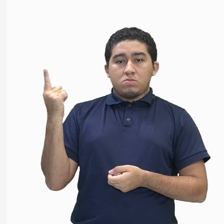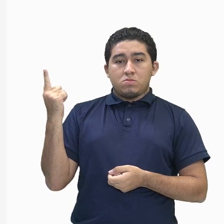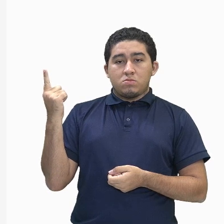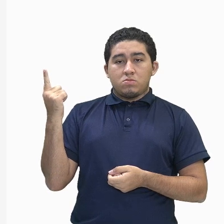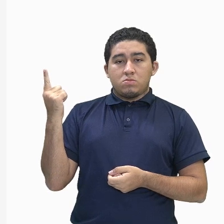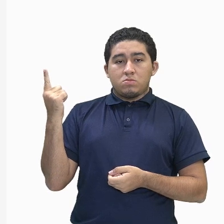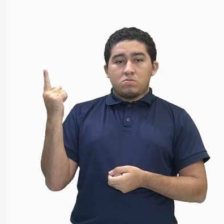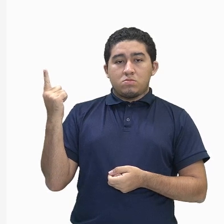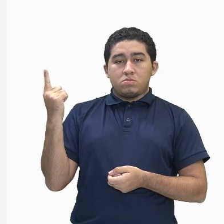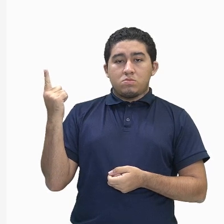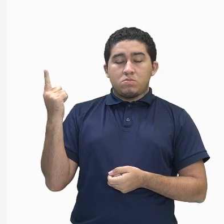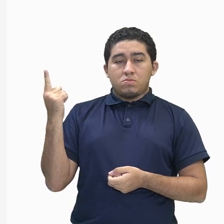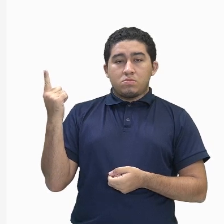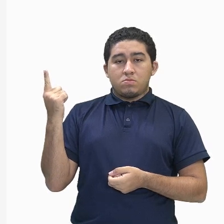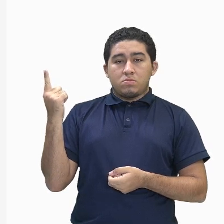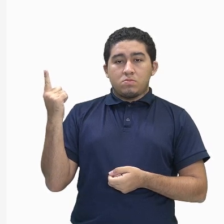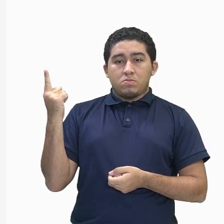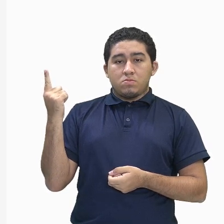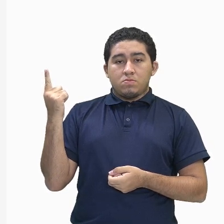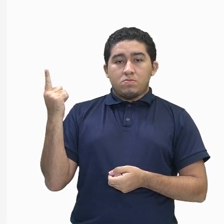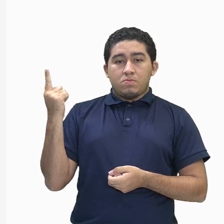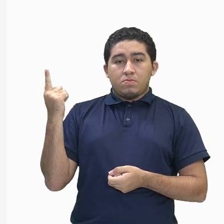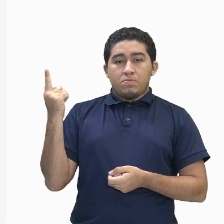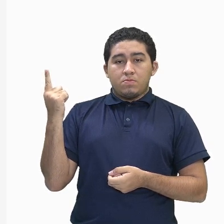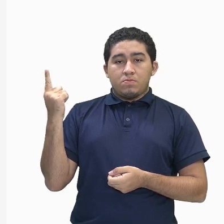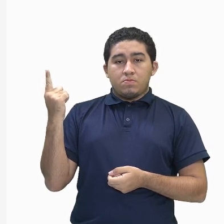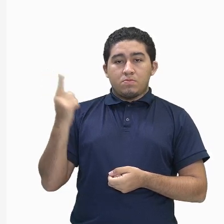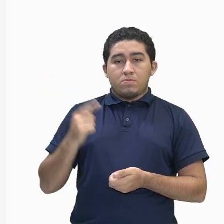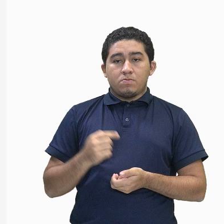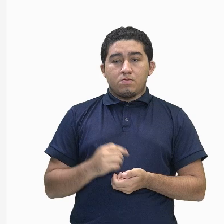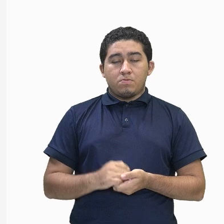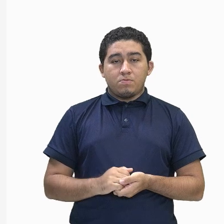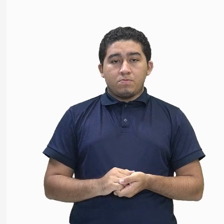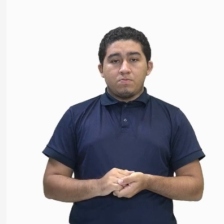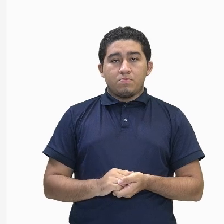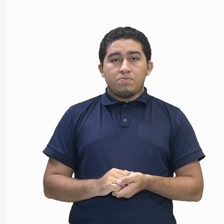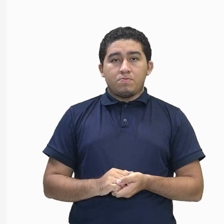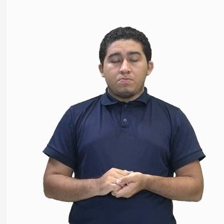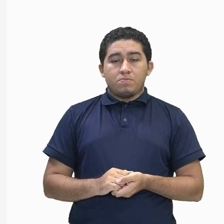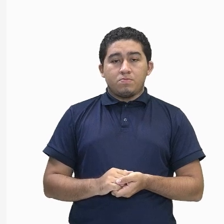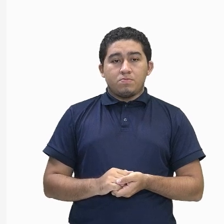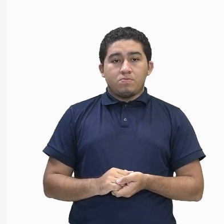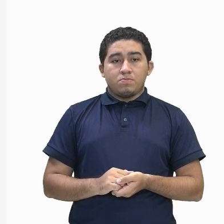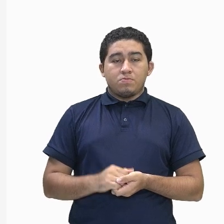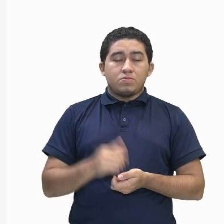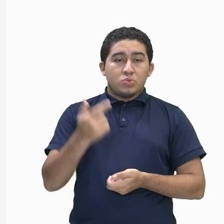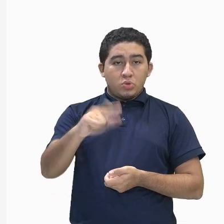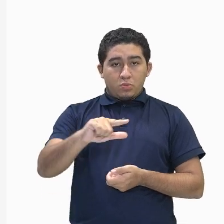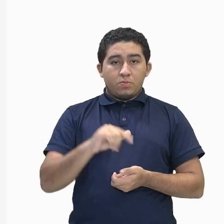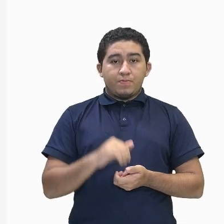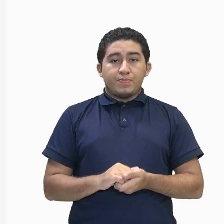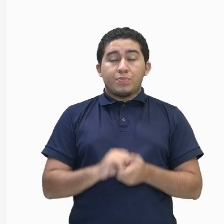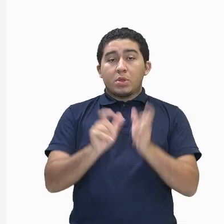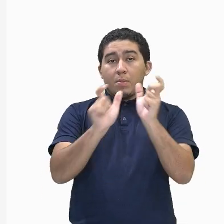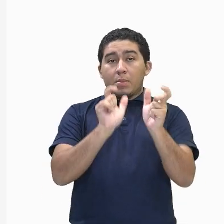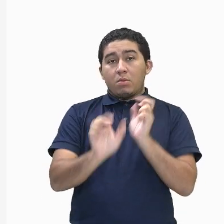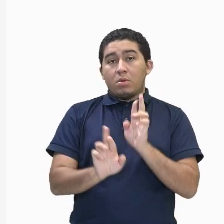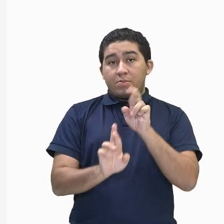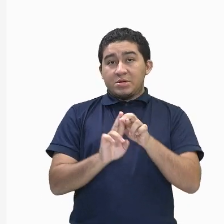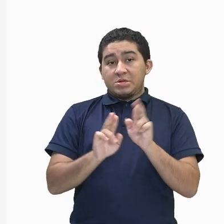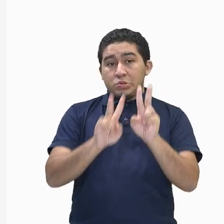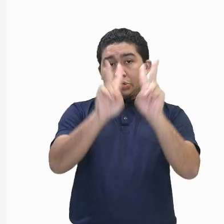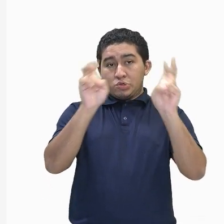IT careers, from applications development to web design. Então, novamente, palavras relacionadas ao título,